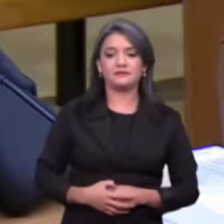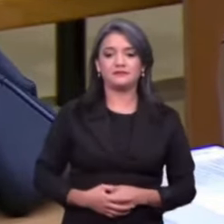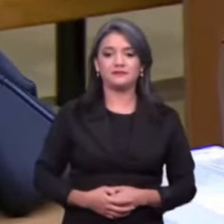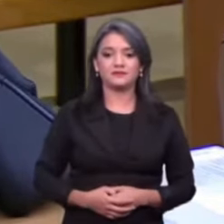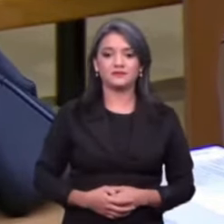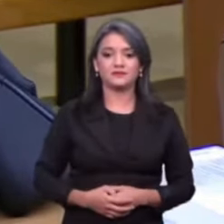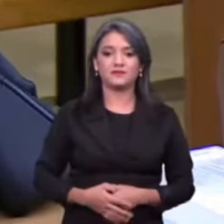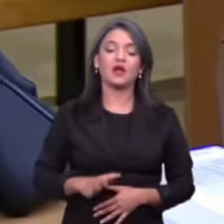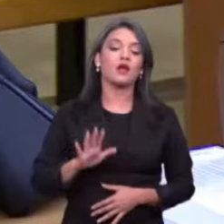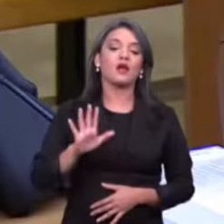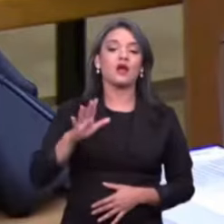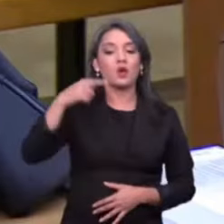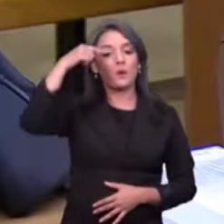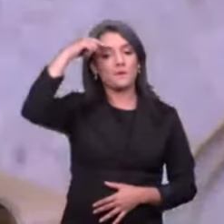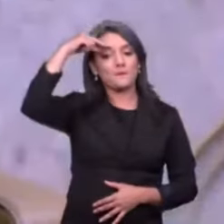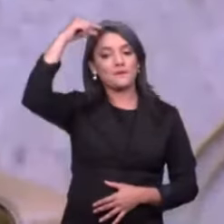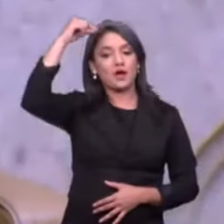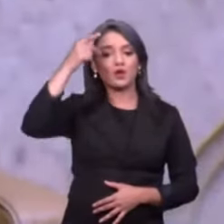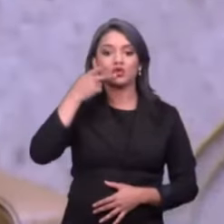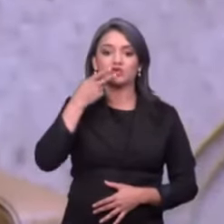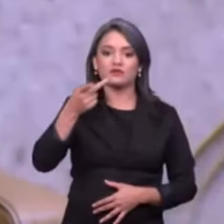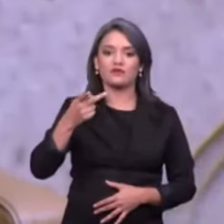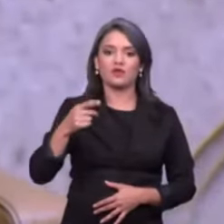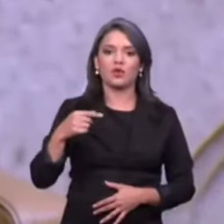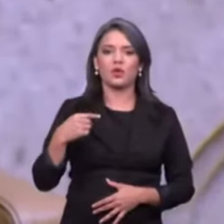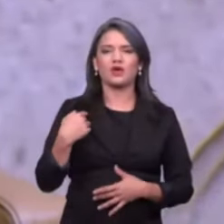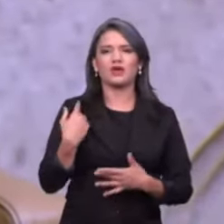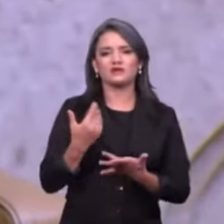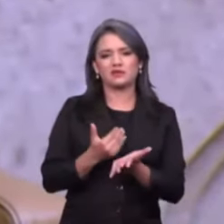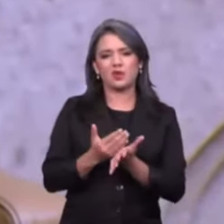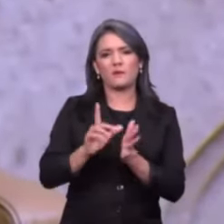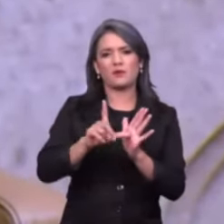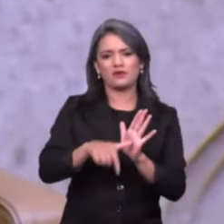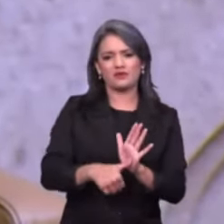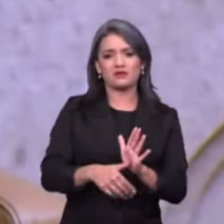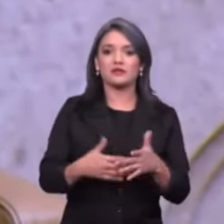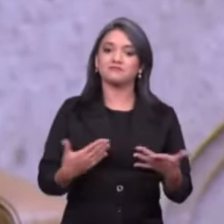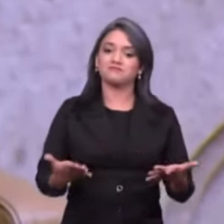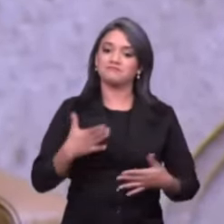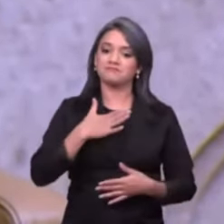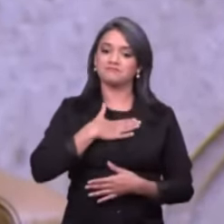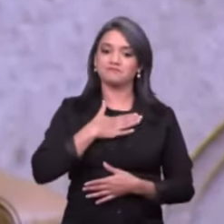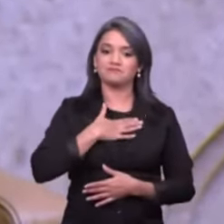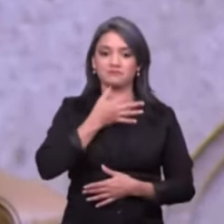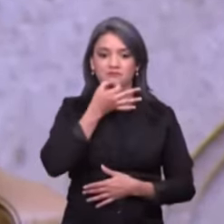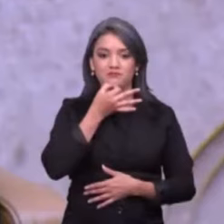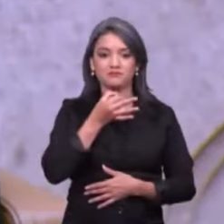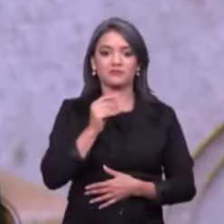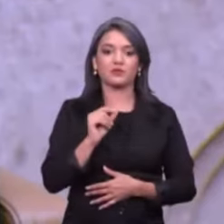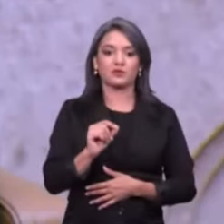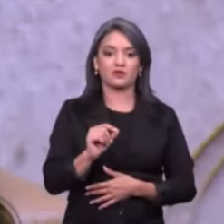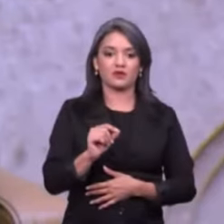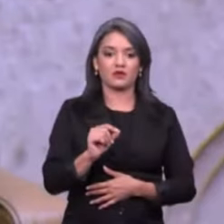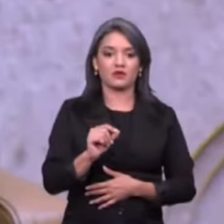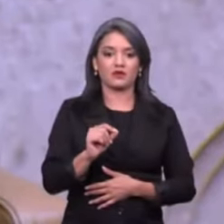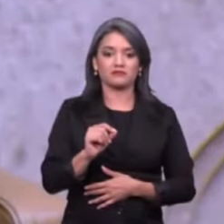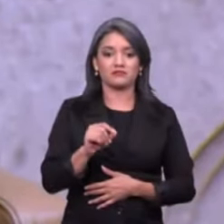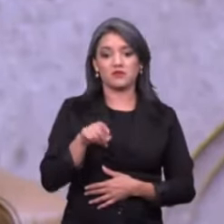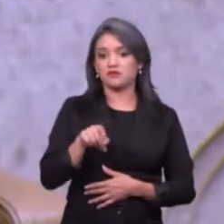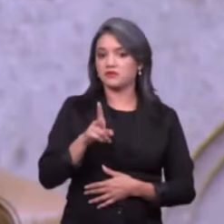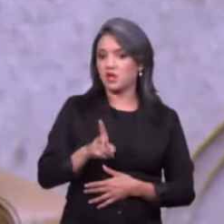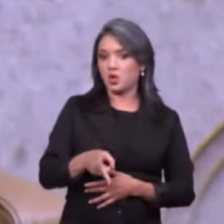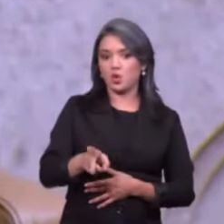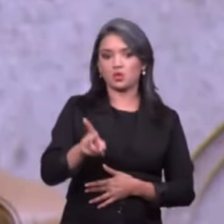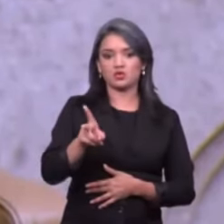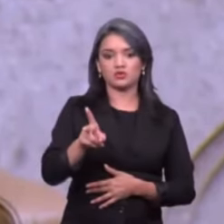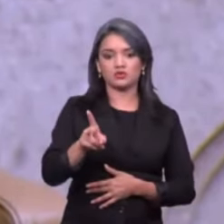Ministro André, nós começamos mais tarde, e, portanto, de minha parte, eu acho que mais uns 15, 20 minutos. Continuasse,